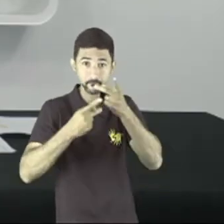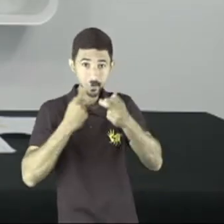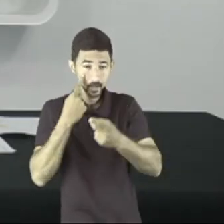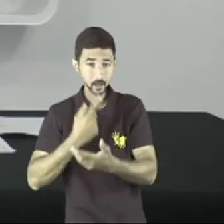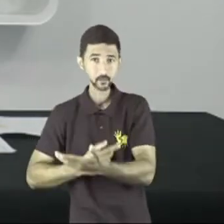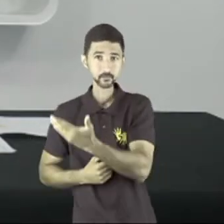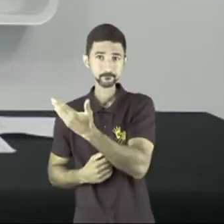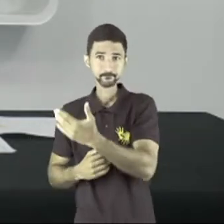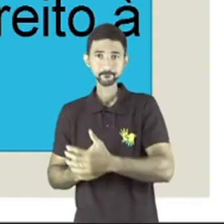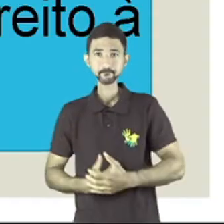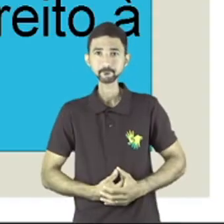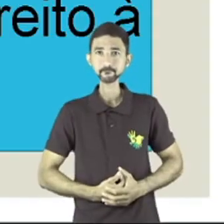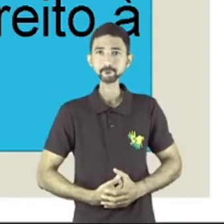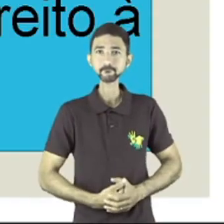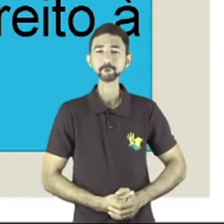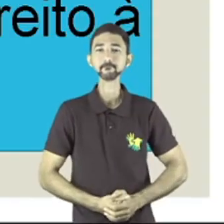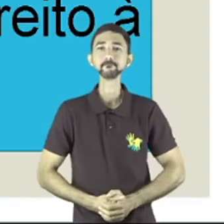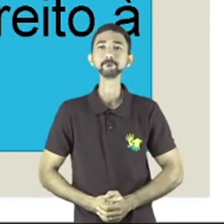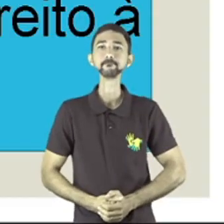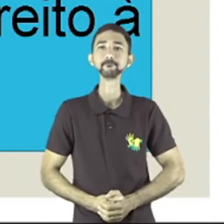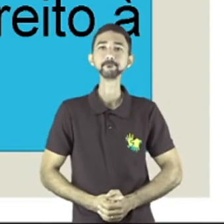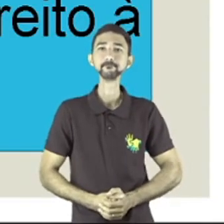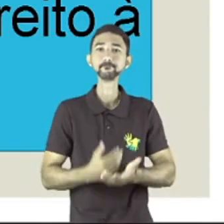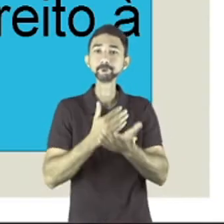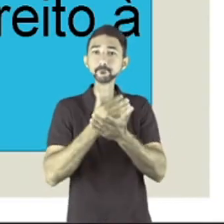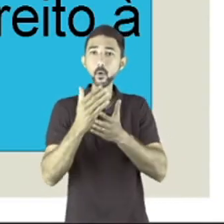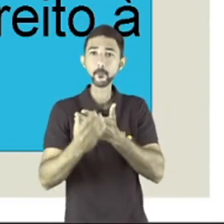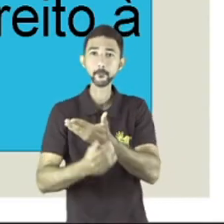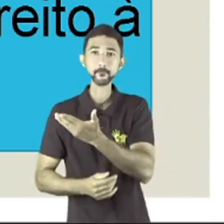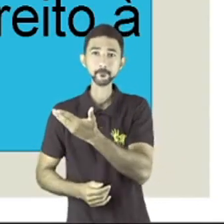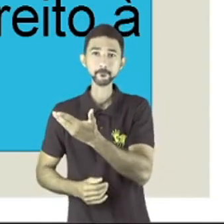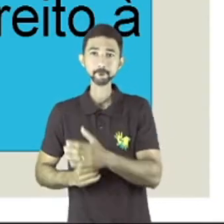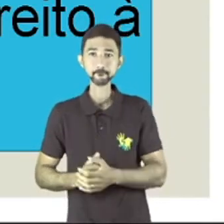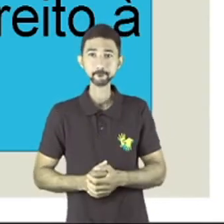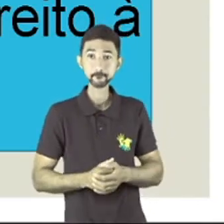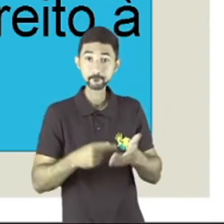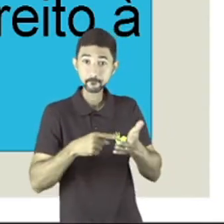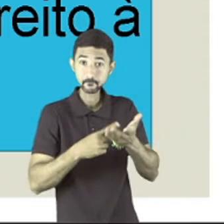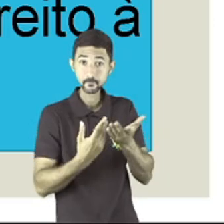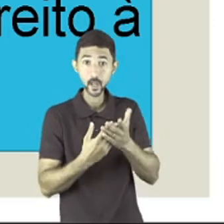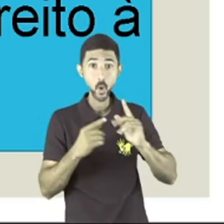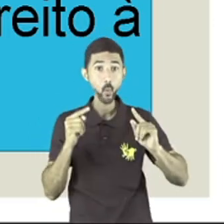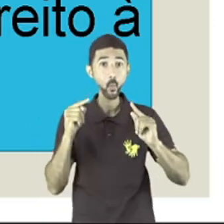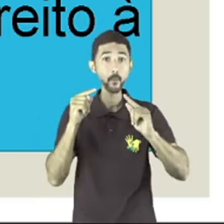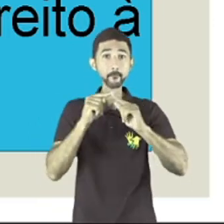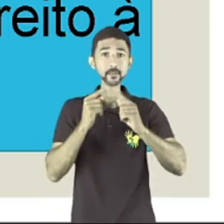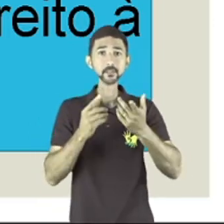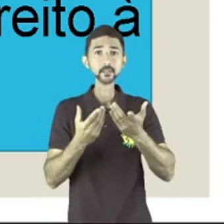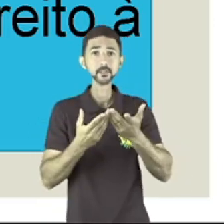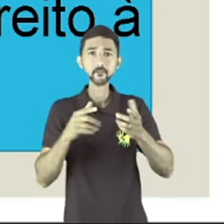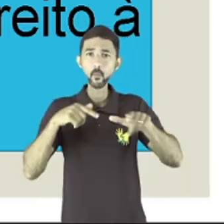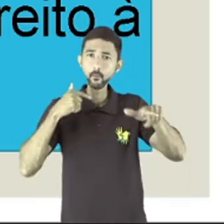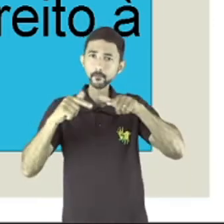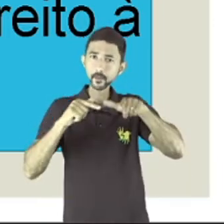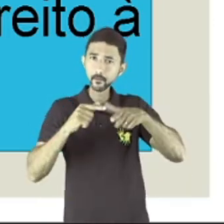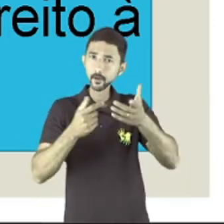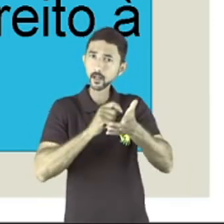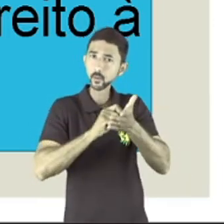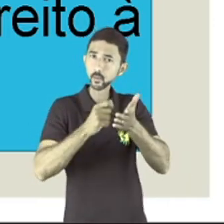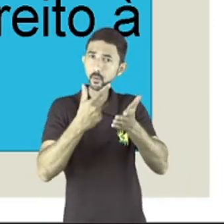dela. Voltem nas imagens comigo. Aqui, começa bem aqui. Este é o objetivo deste